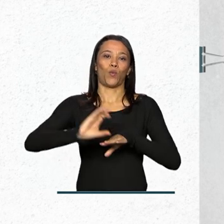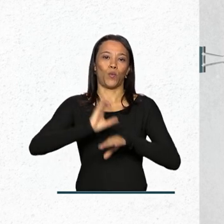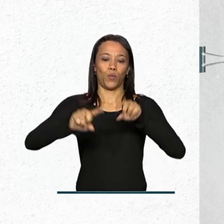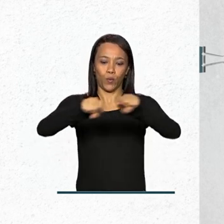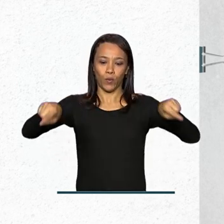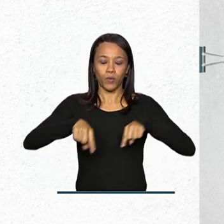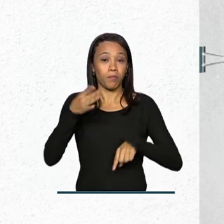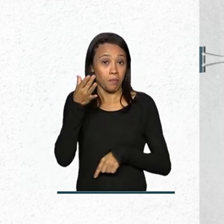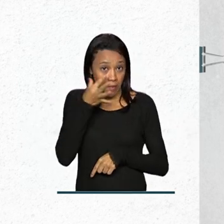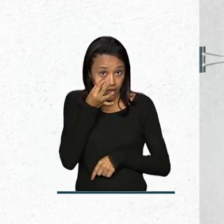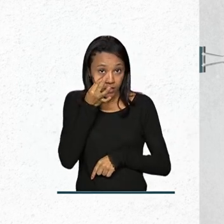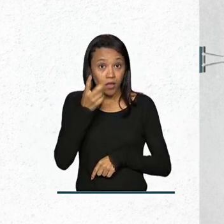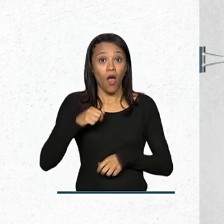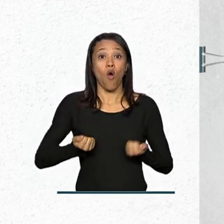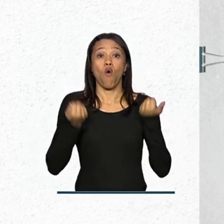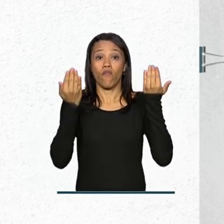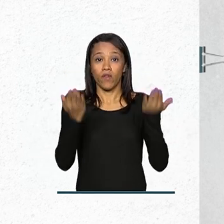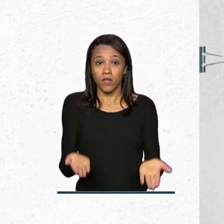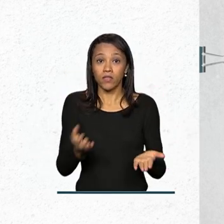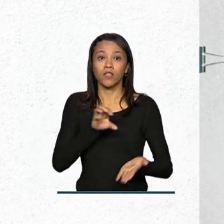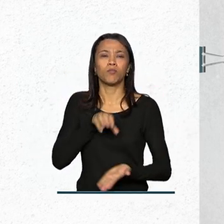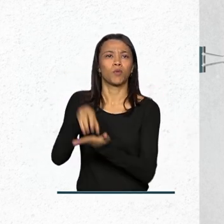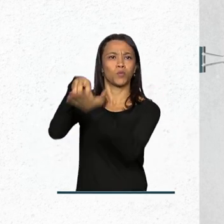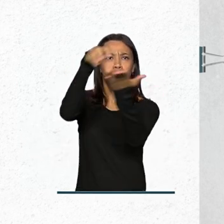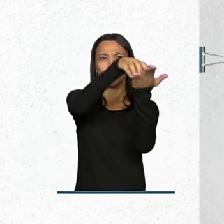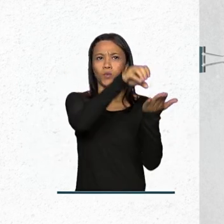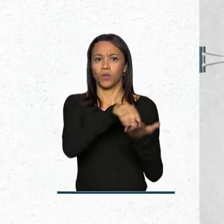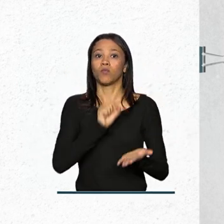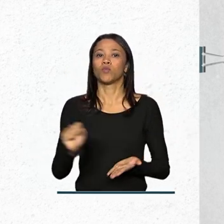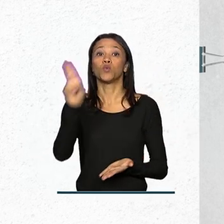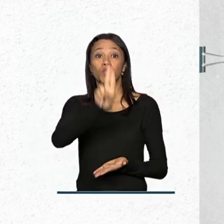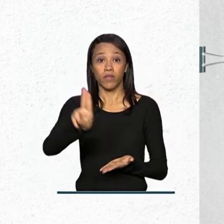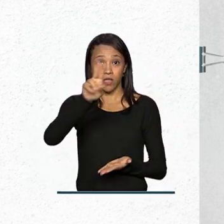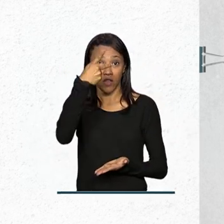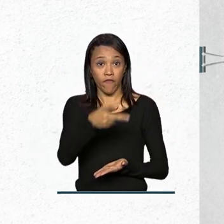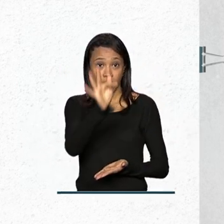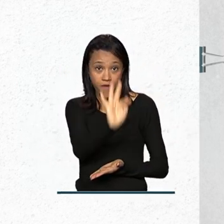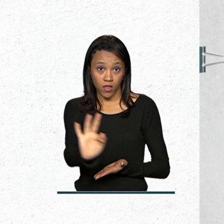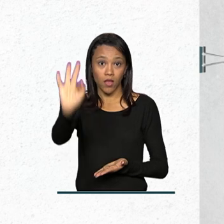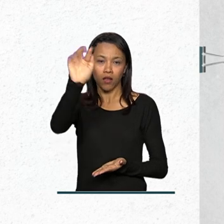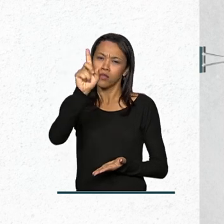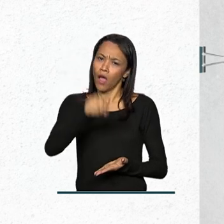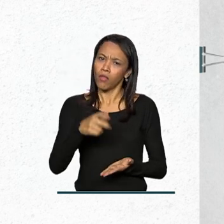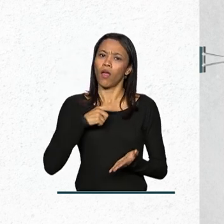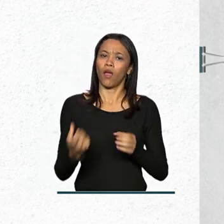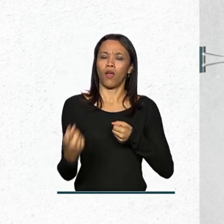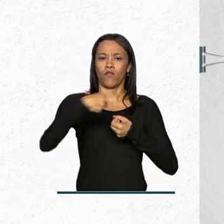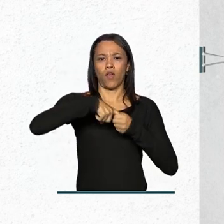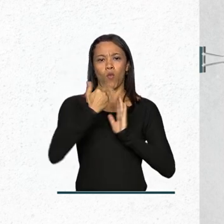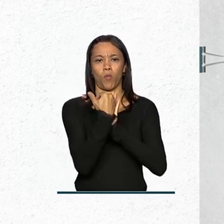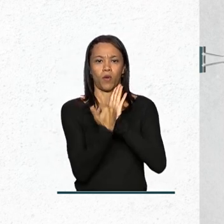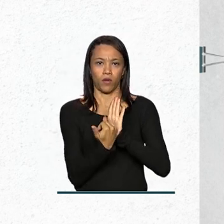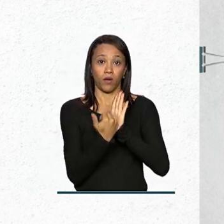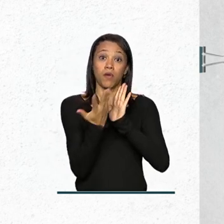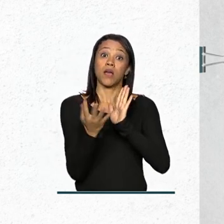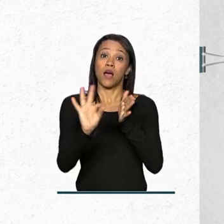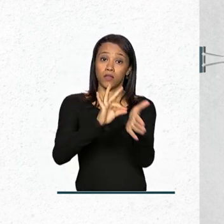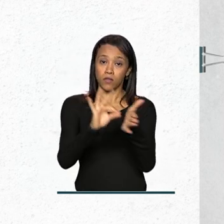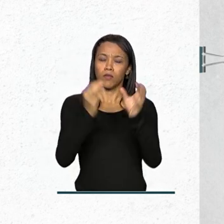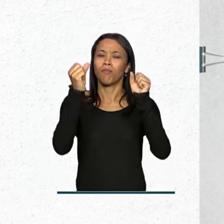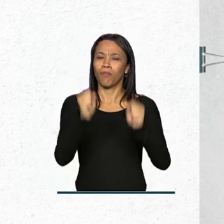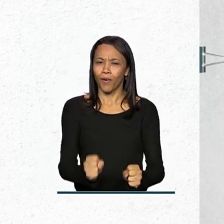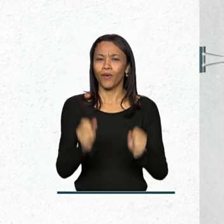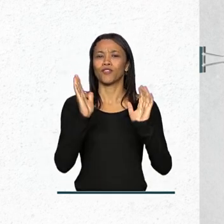presenciais oferecidos pelos núcleos de línguas das universidades federais que fazem parte do programa. As inscrições podem